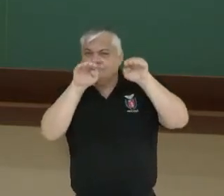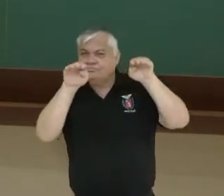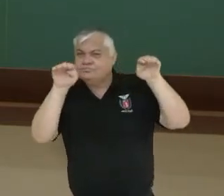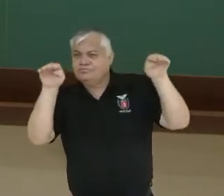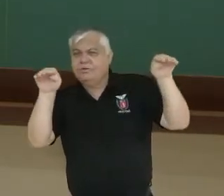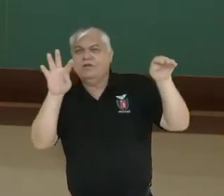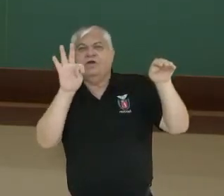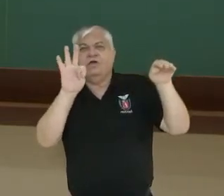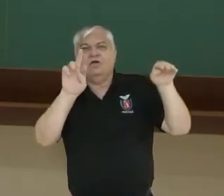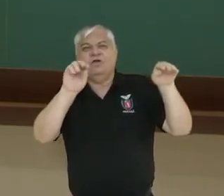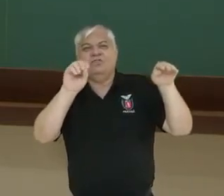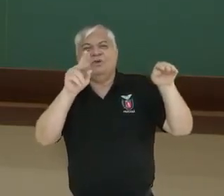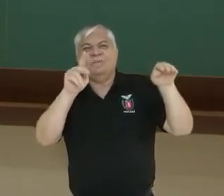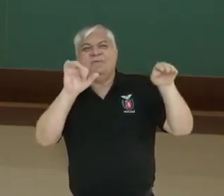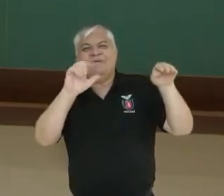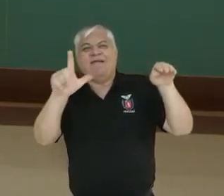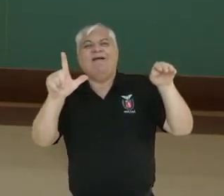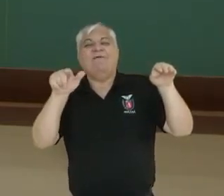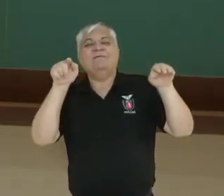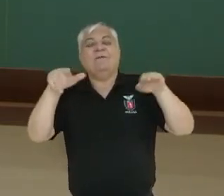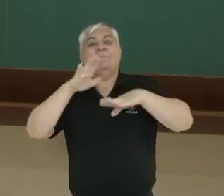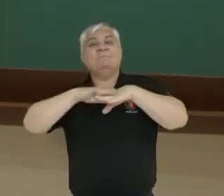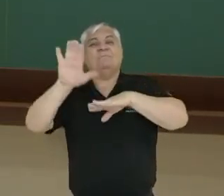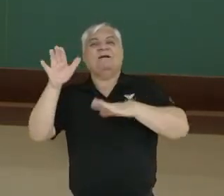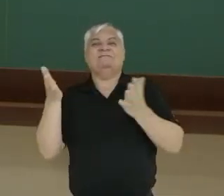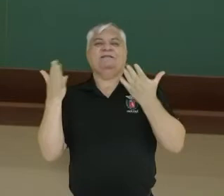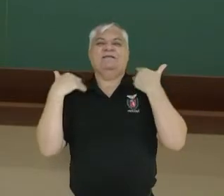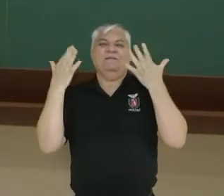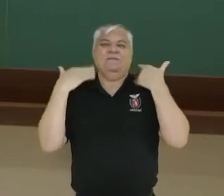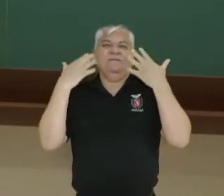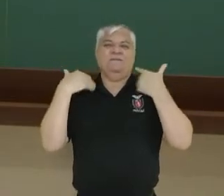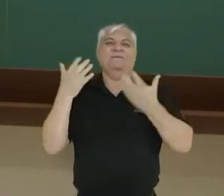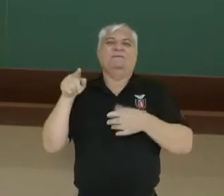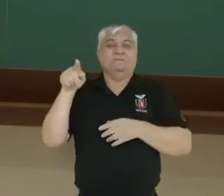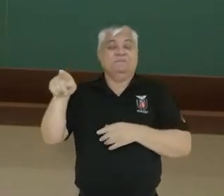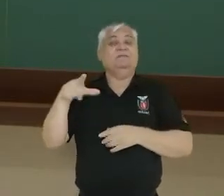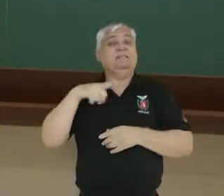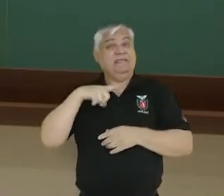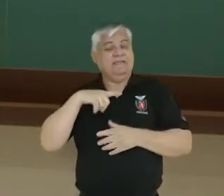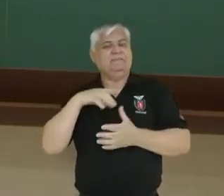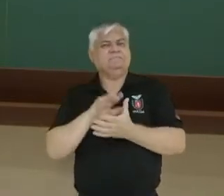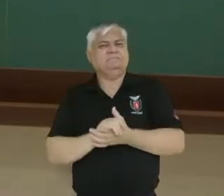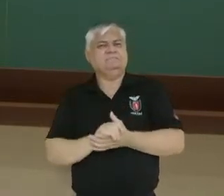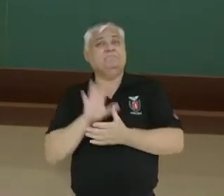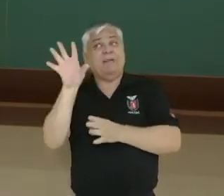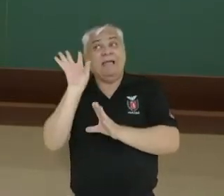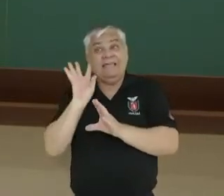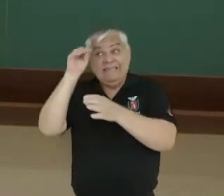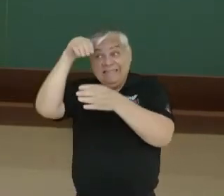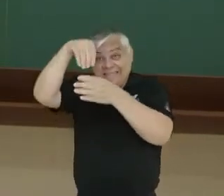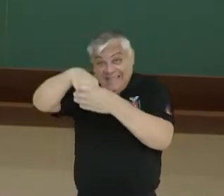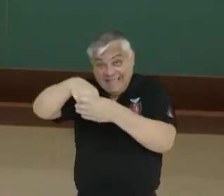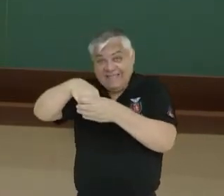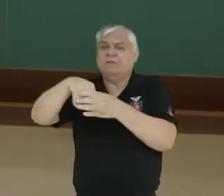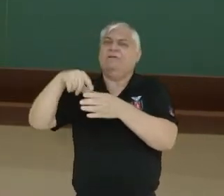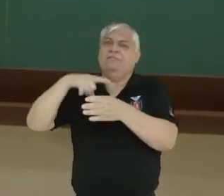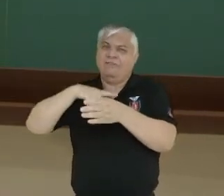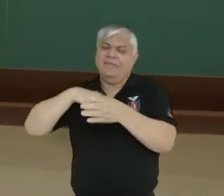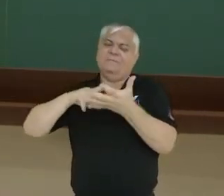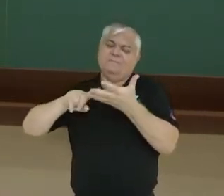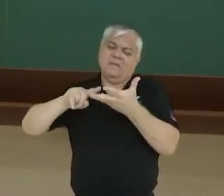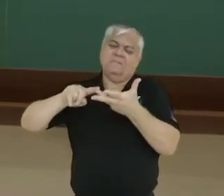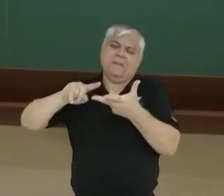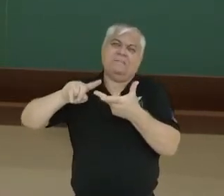tropical, por isso o que vai predominar é o clima tropical. Claro que daí dentro do clima tropical, de